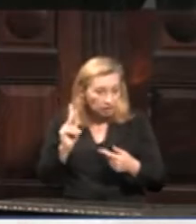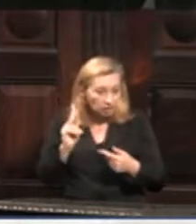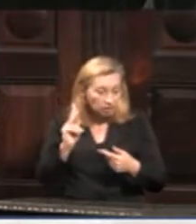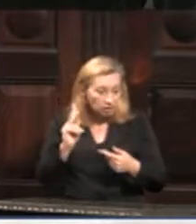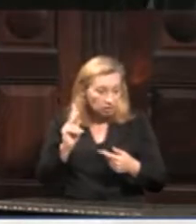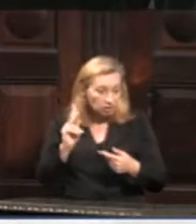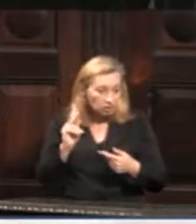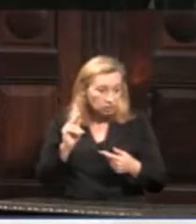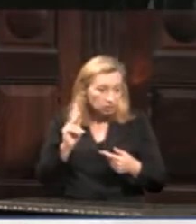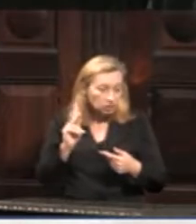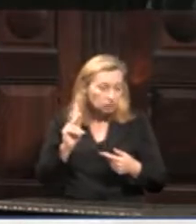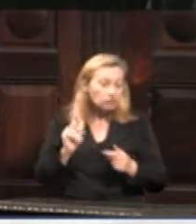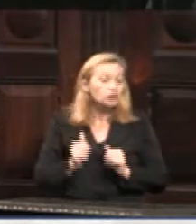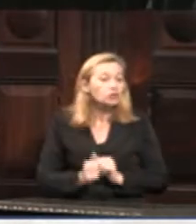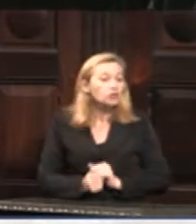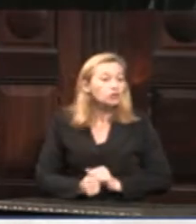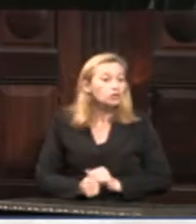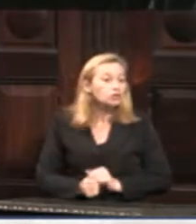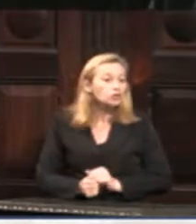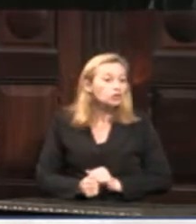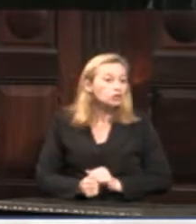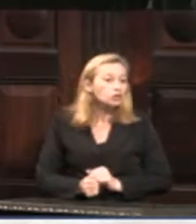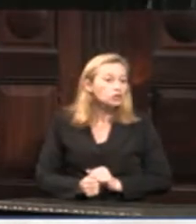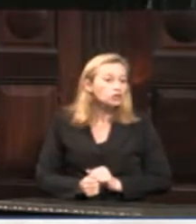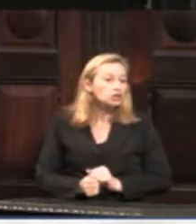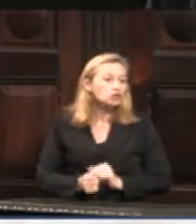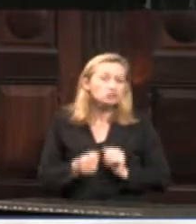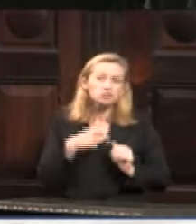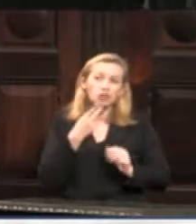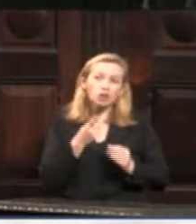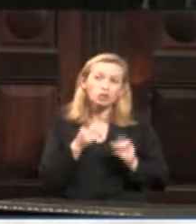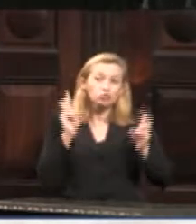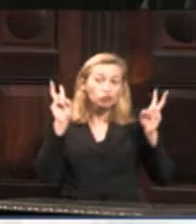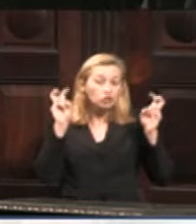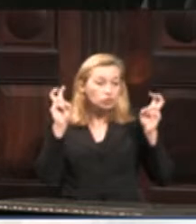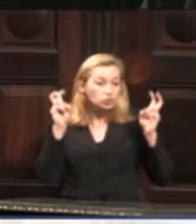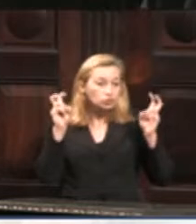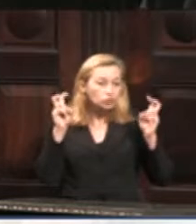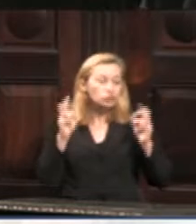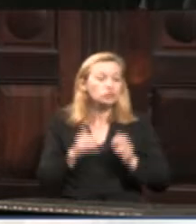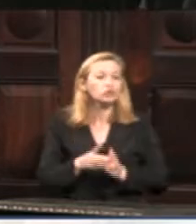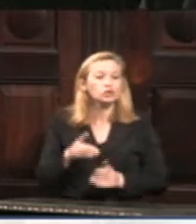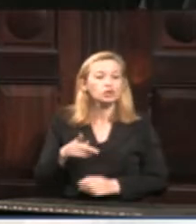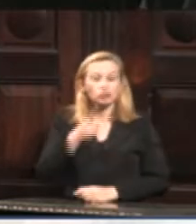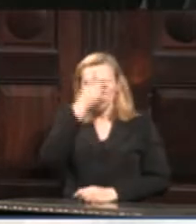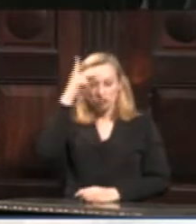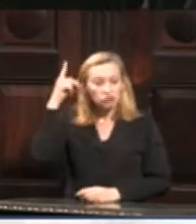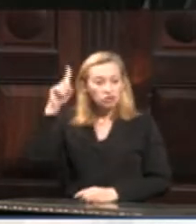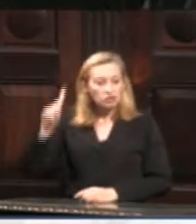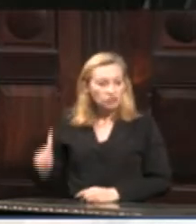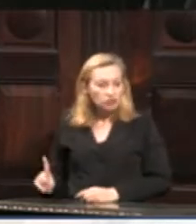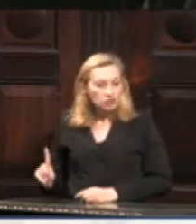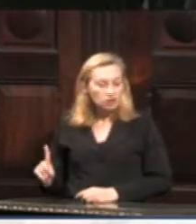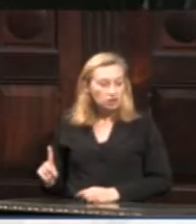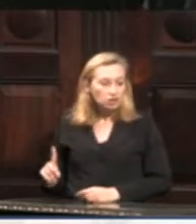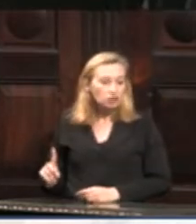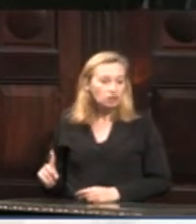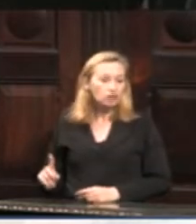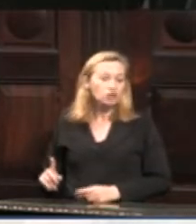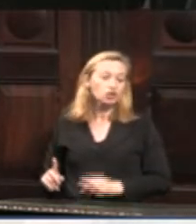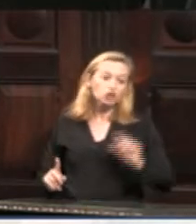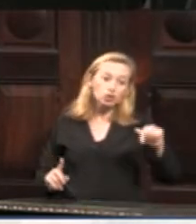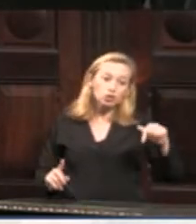Nivaldo Mulim previa a questão específica dos portadores de deficiência e o